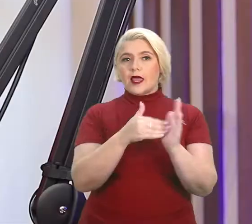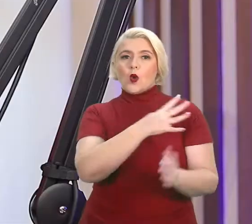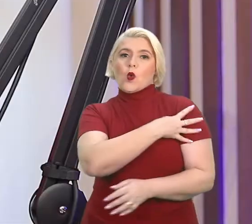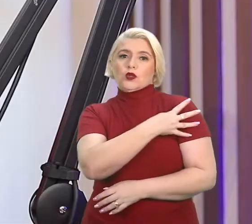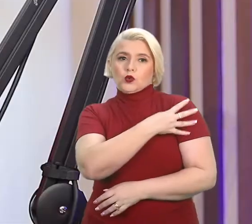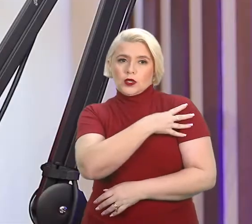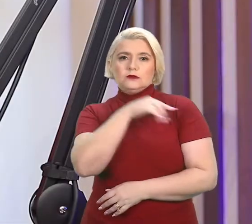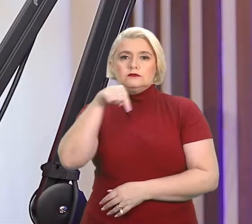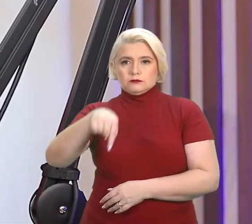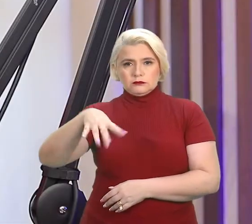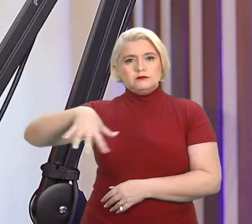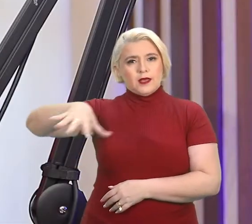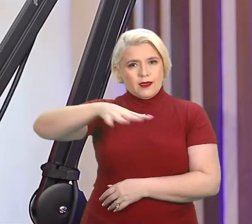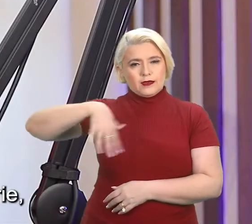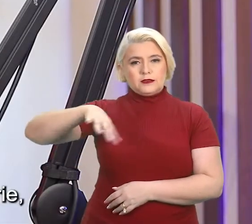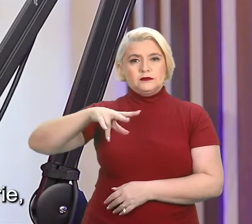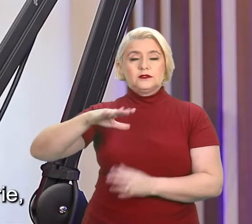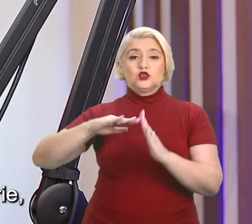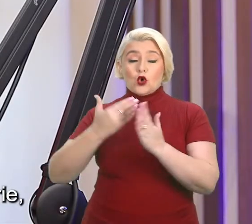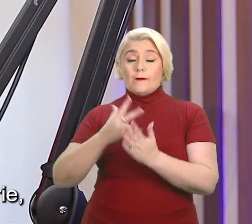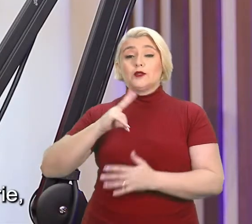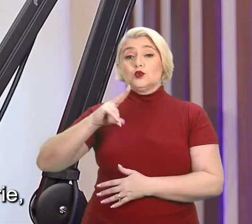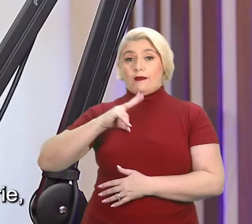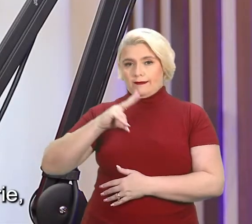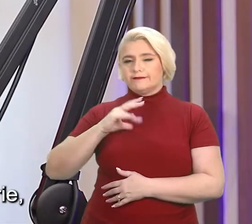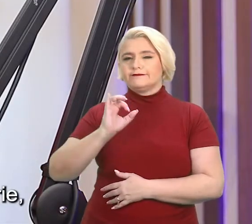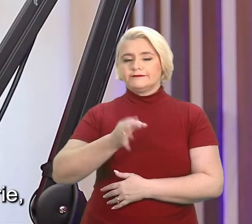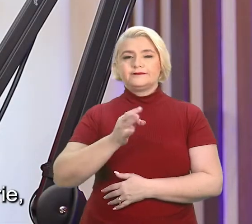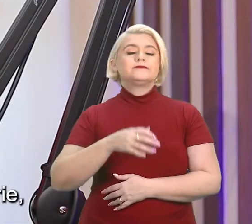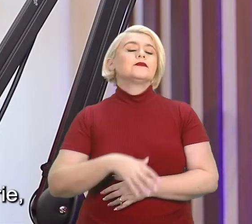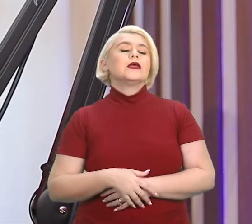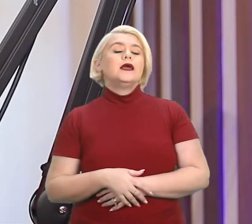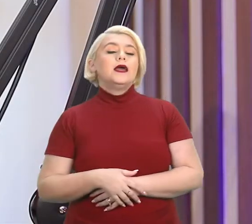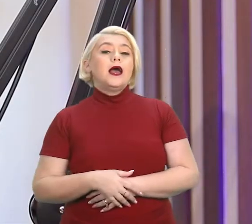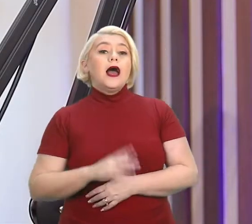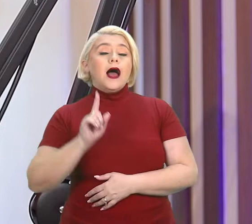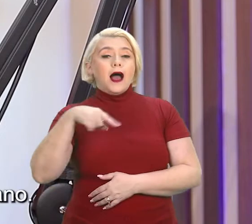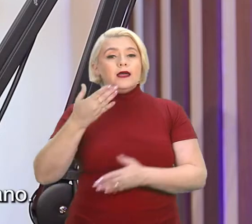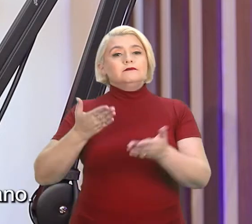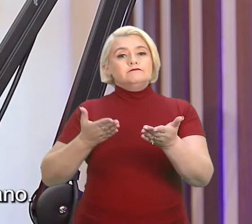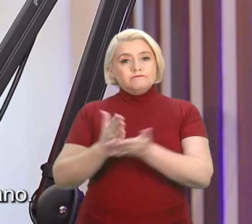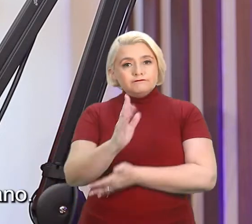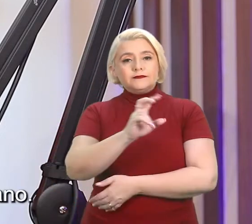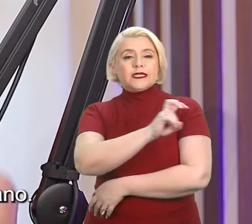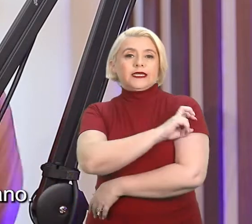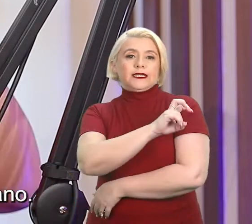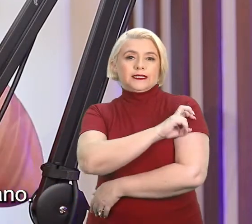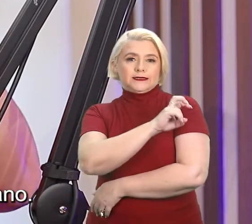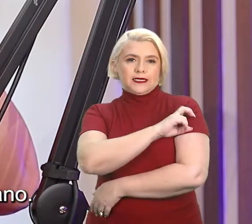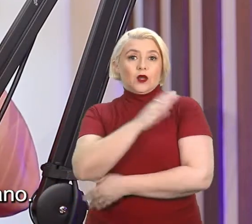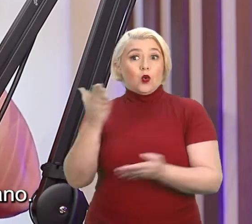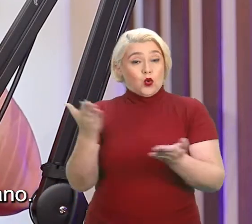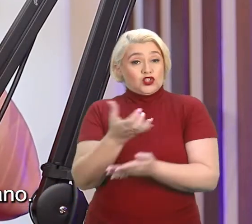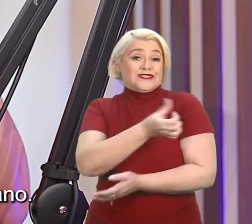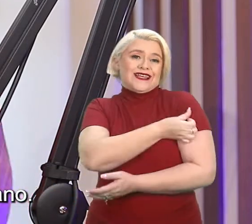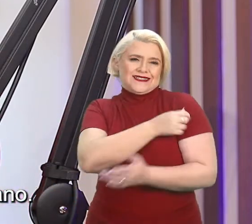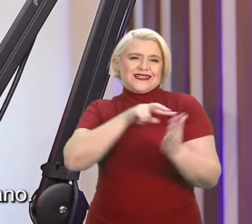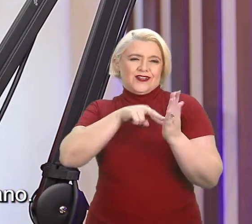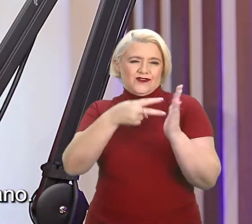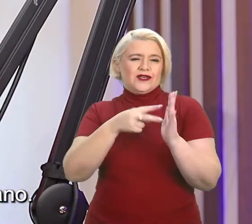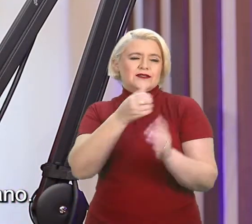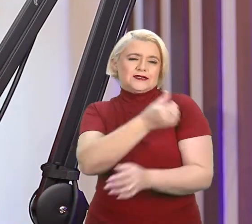Numa escola particular. Certo. E aí, quando eu passei para a 5ª série, na época, hoje é 6º ano, né? A época